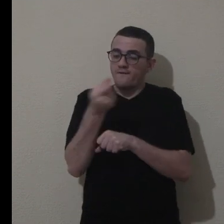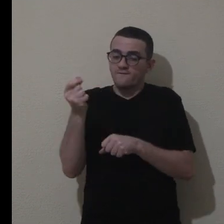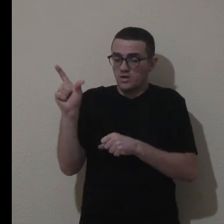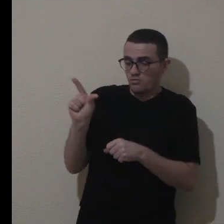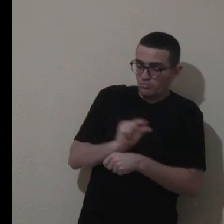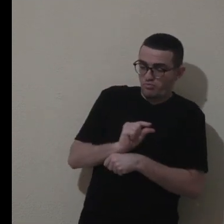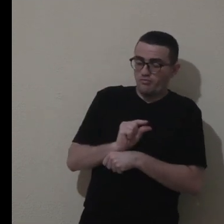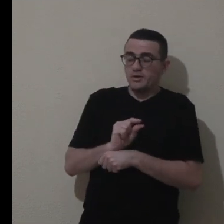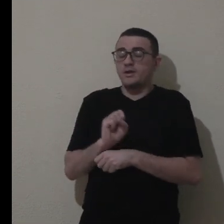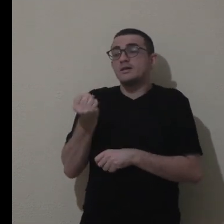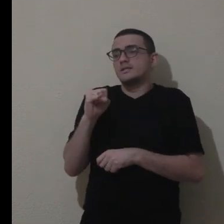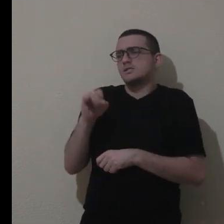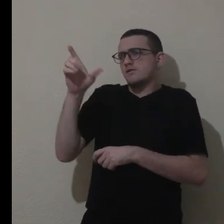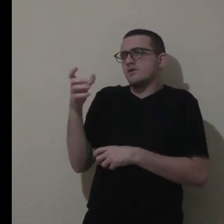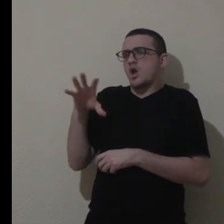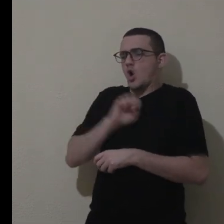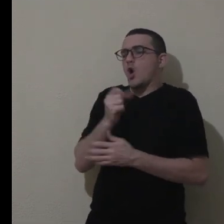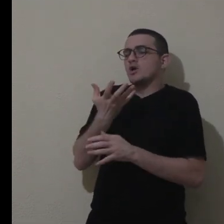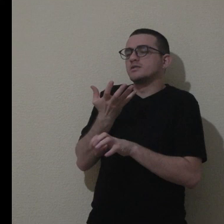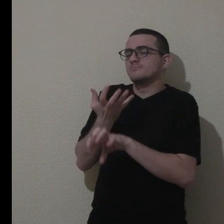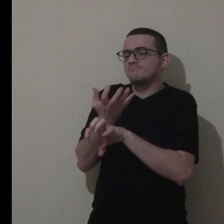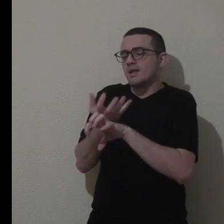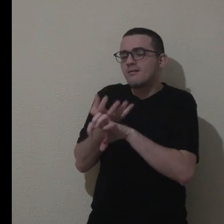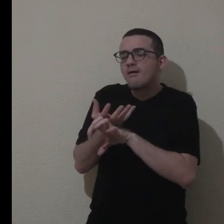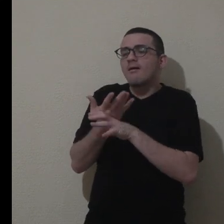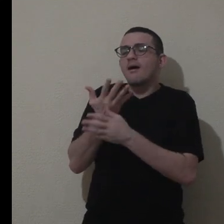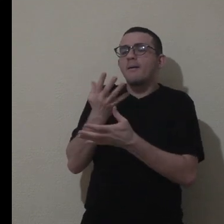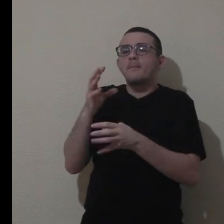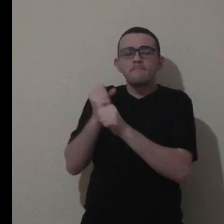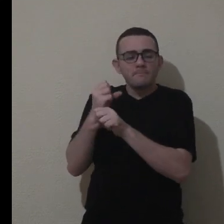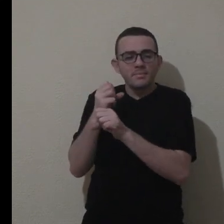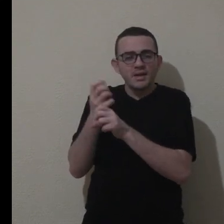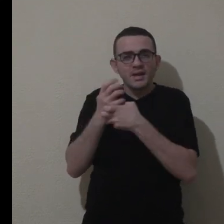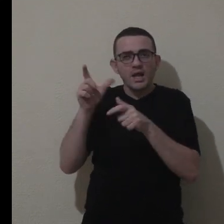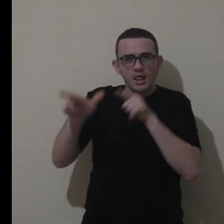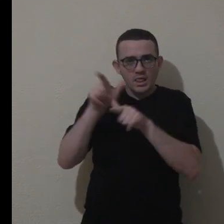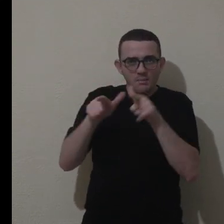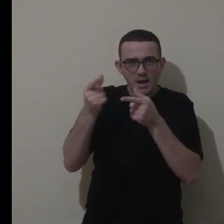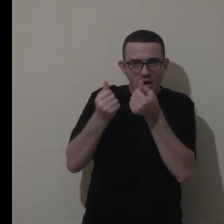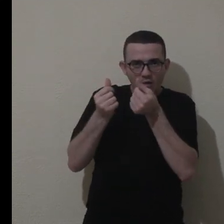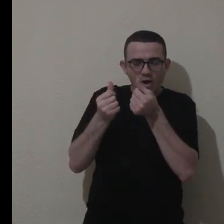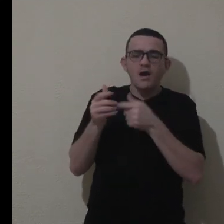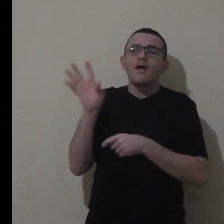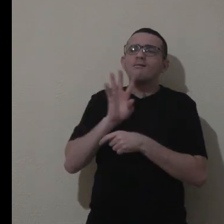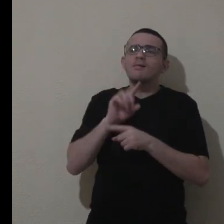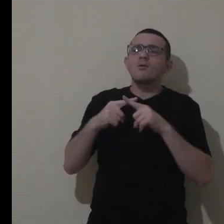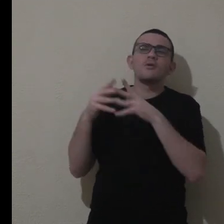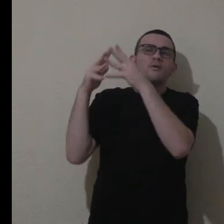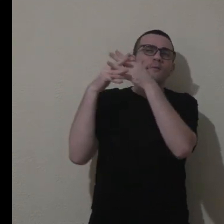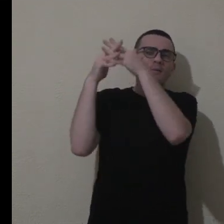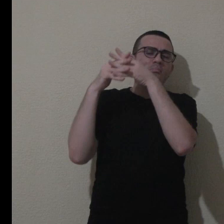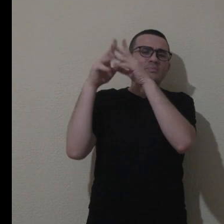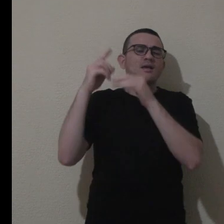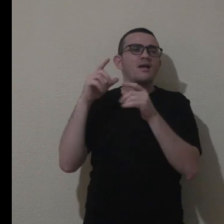Para quem é muito mais matemático, né, que queira avaliar isso em termos econômicos, acho que é bacana que os americanos eles conseguem